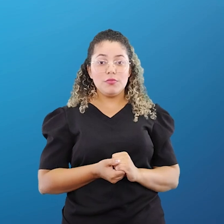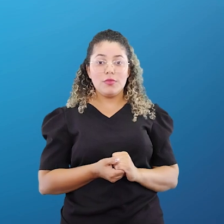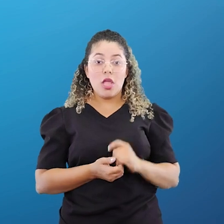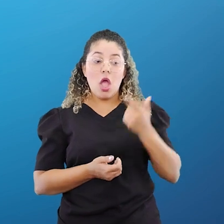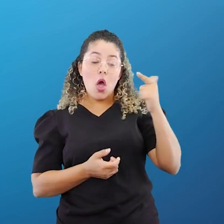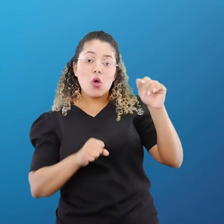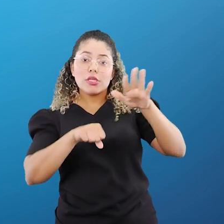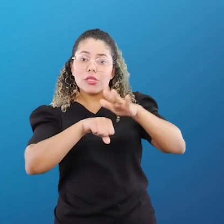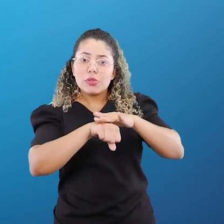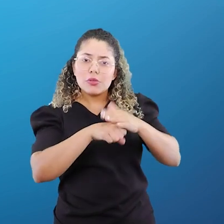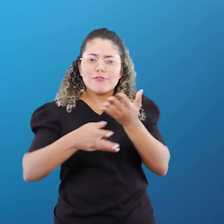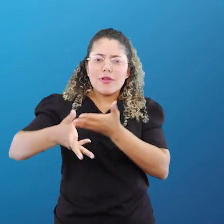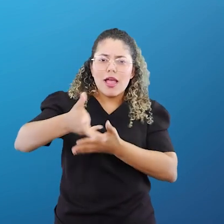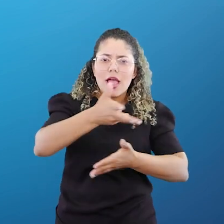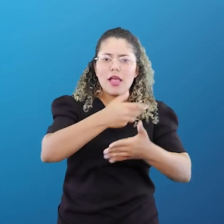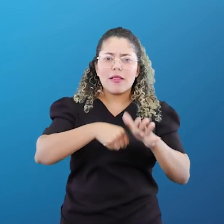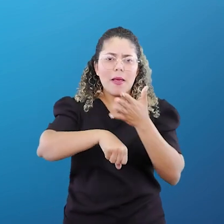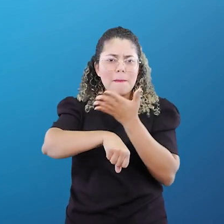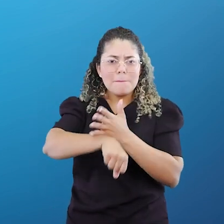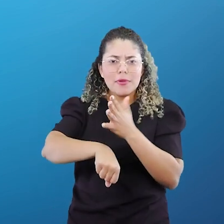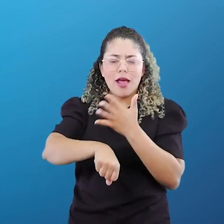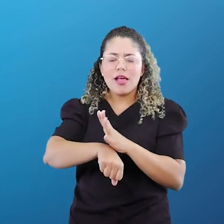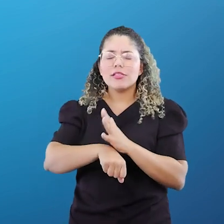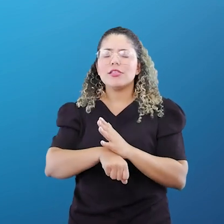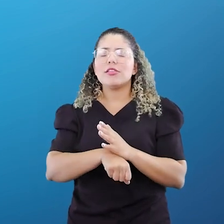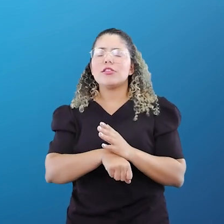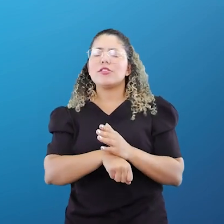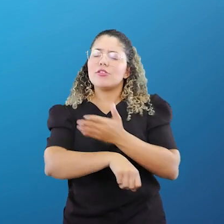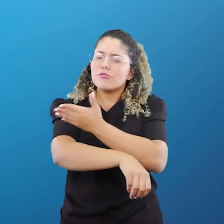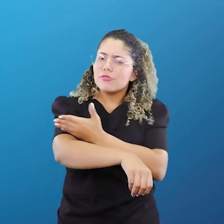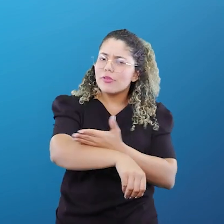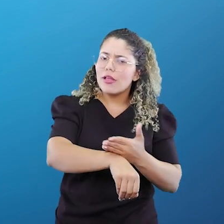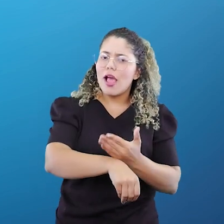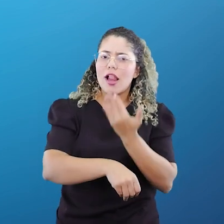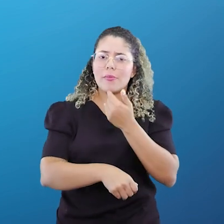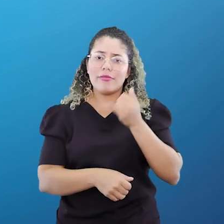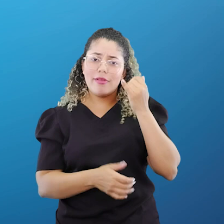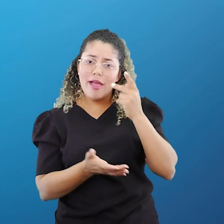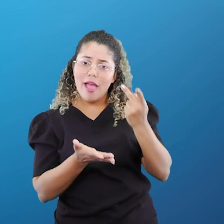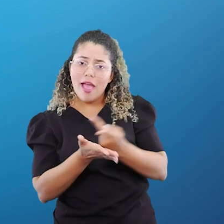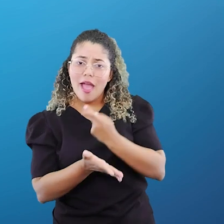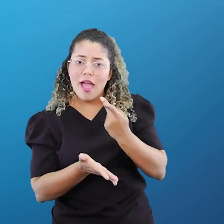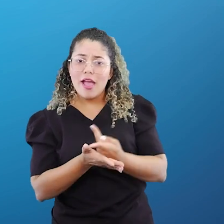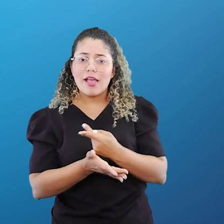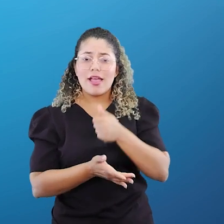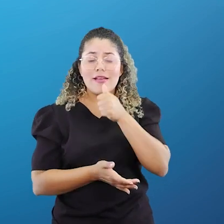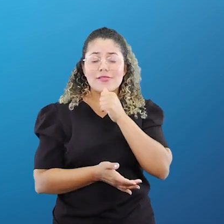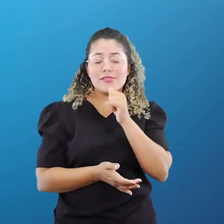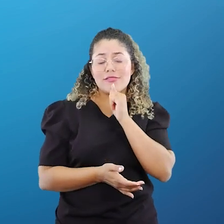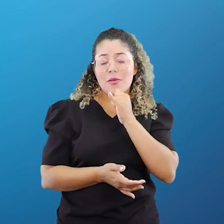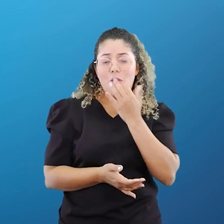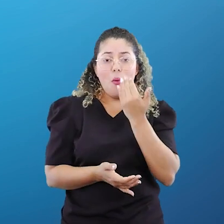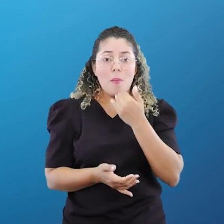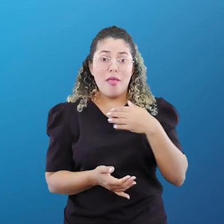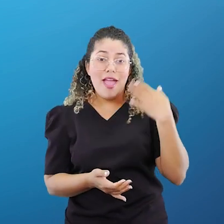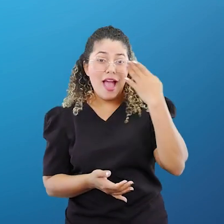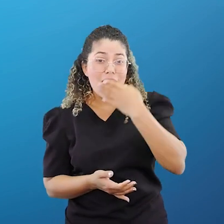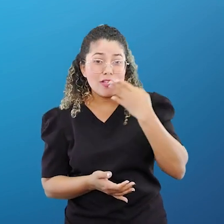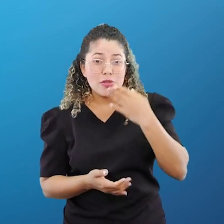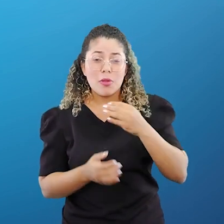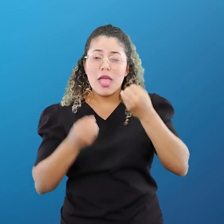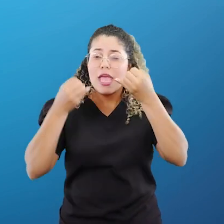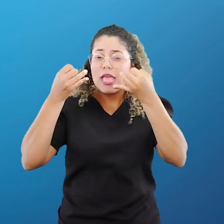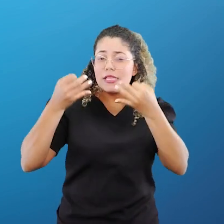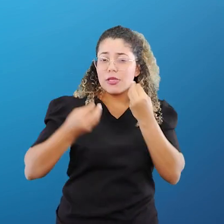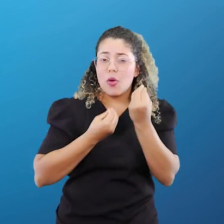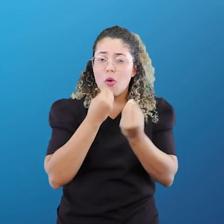Muitas doenças estão relacionadas à prática de hábitos alimentares inadequados, como o consumo excessivo de açúcares. Explique